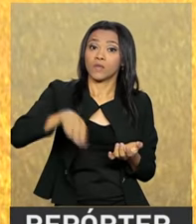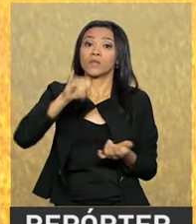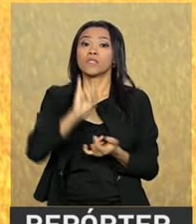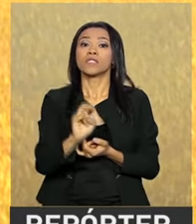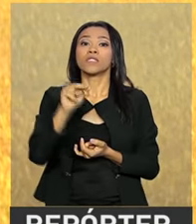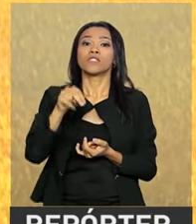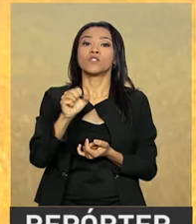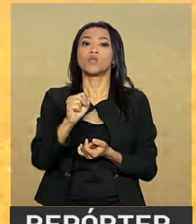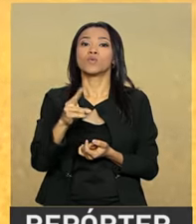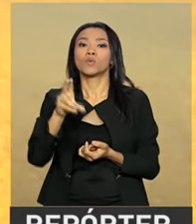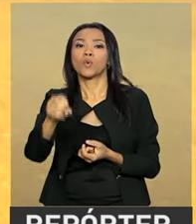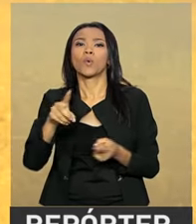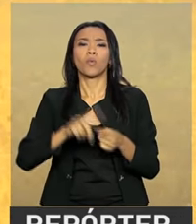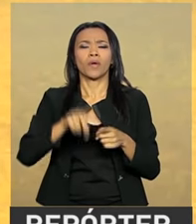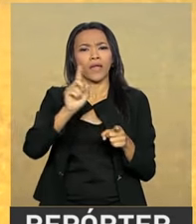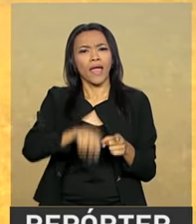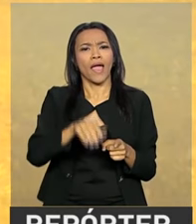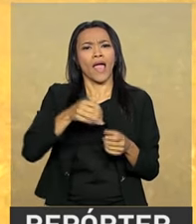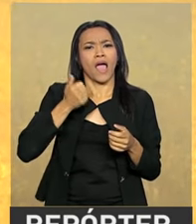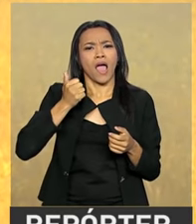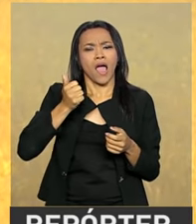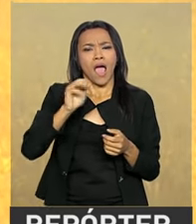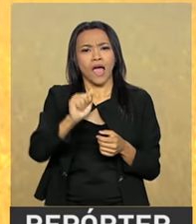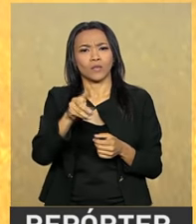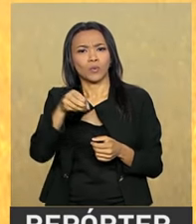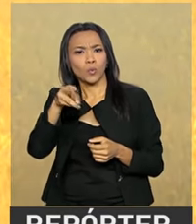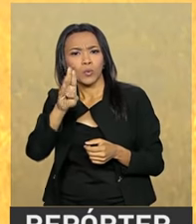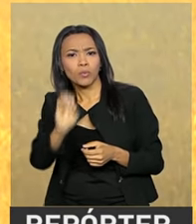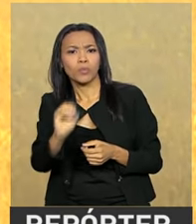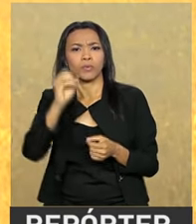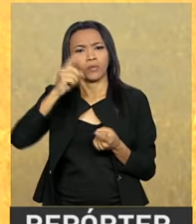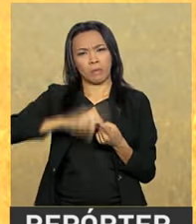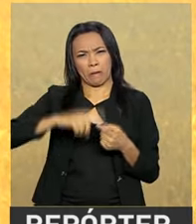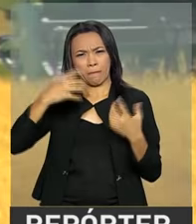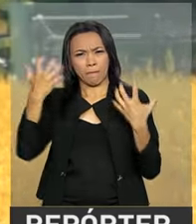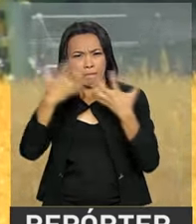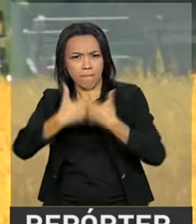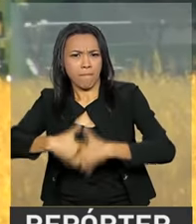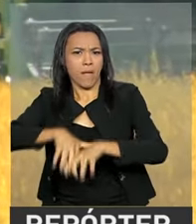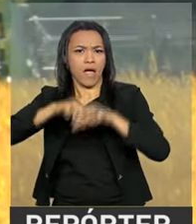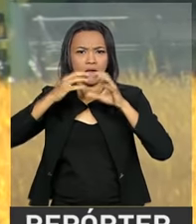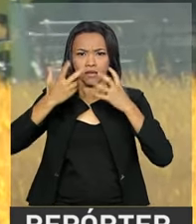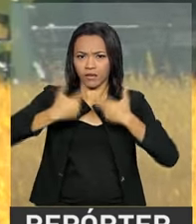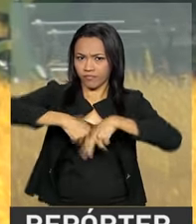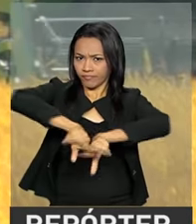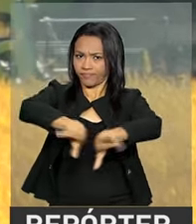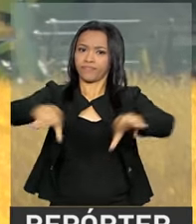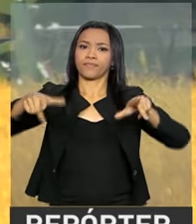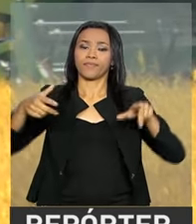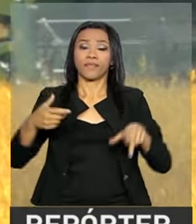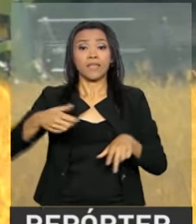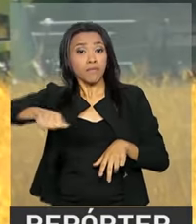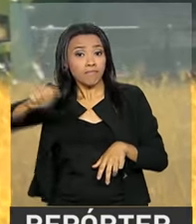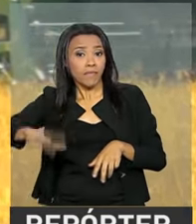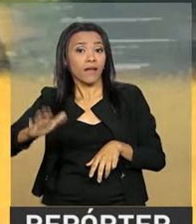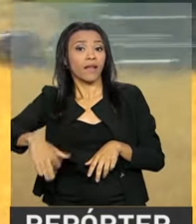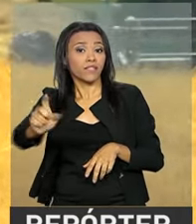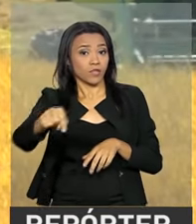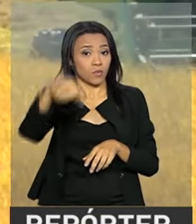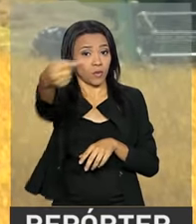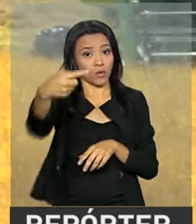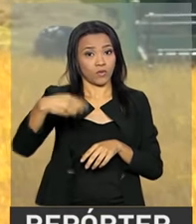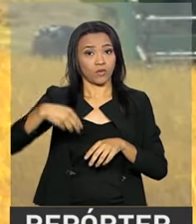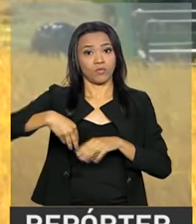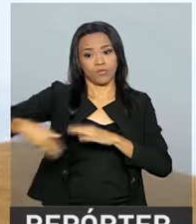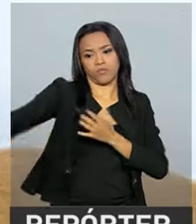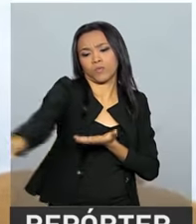aí adubos, fertilizantes e até maquinário. E como uma forma de baratear um pouco os custos da próxima safra,